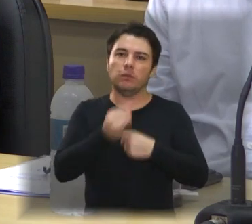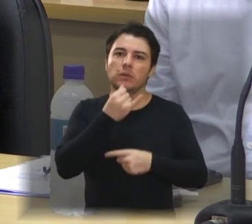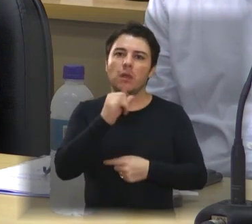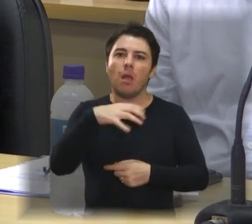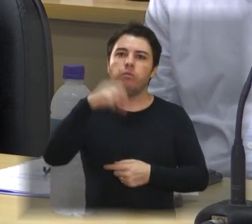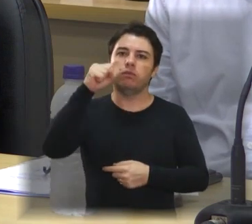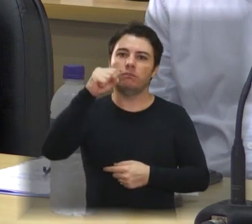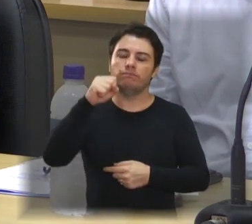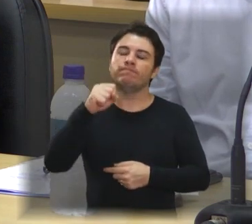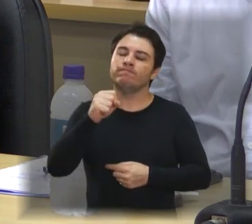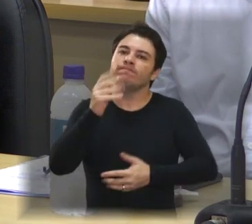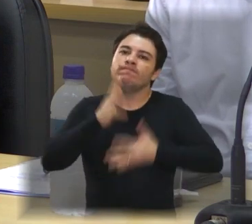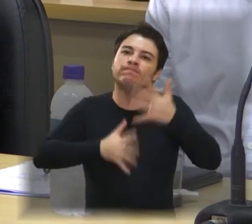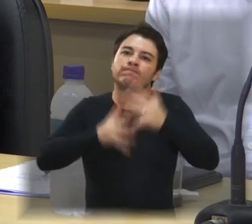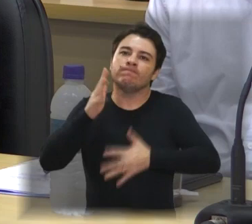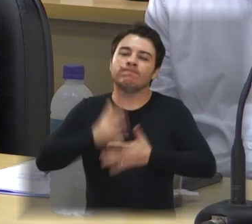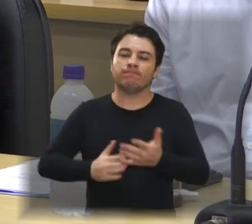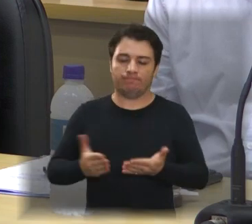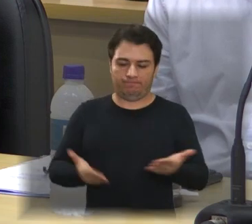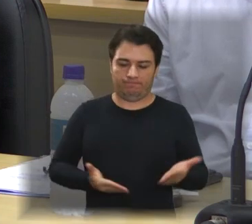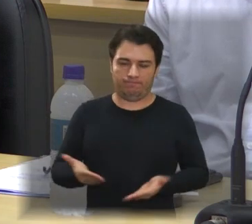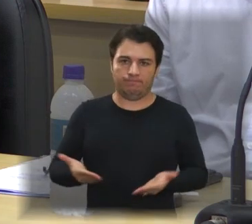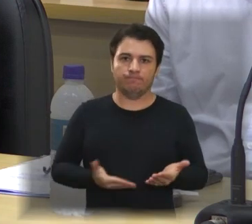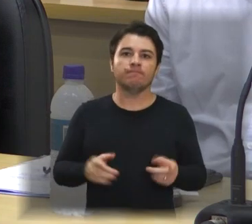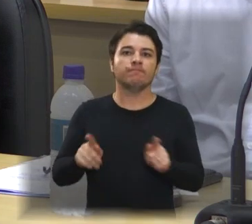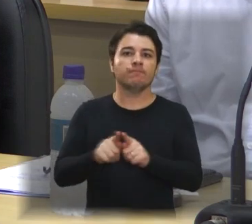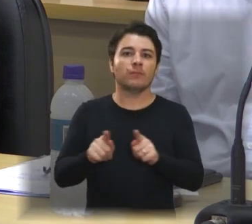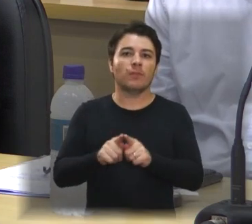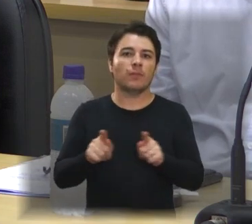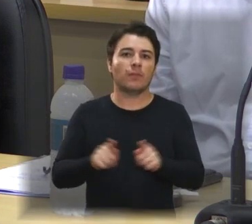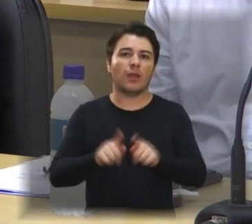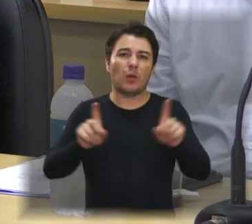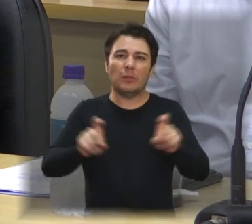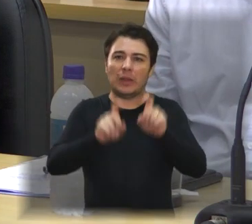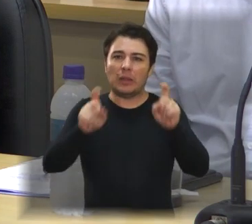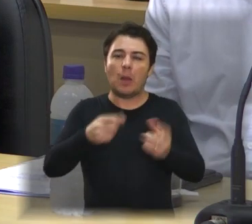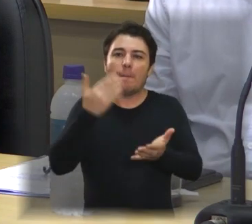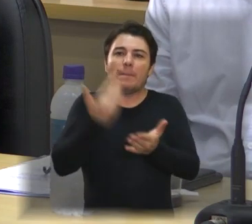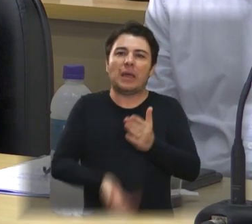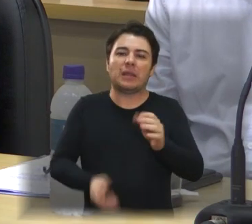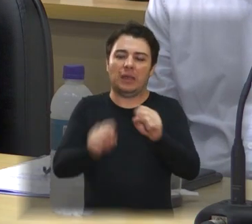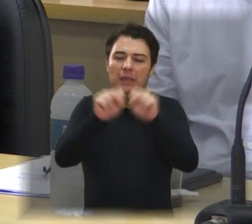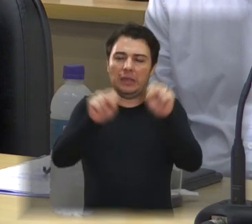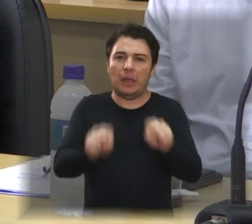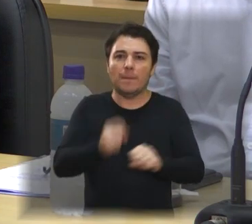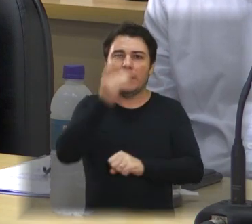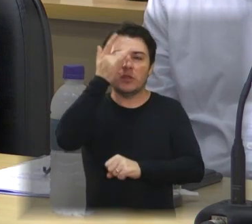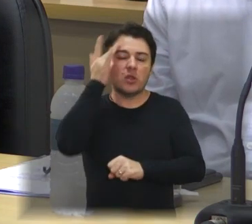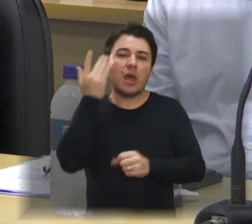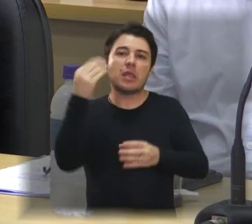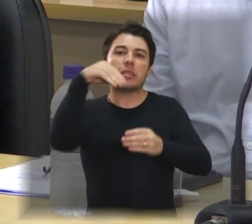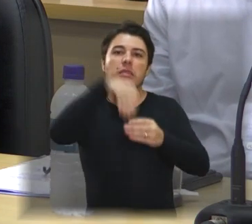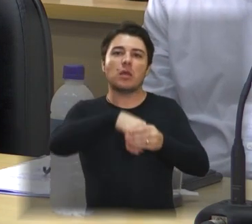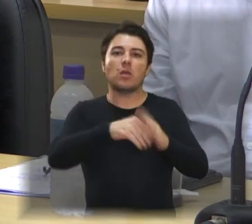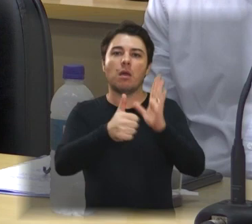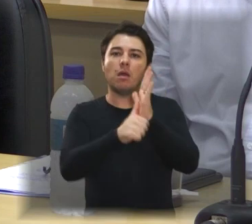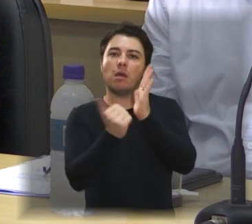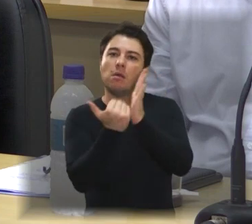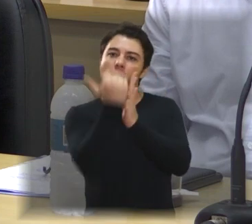que isso causa transtornos serviços são perdidos equipamentos perto em configurações gente presa em elevador